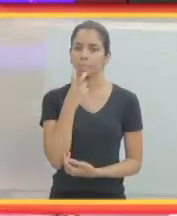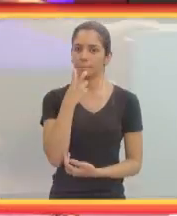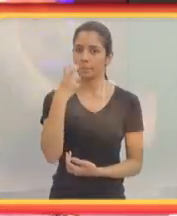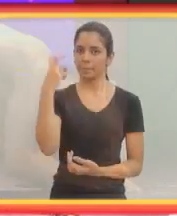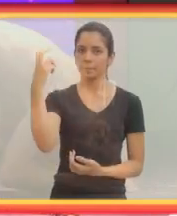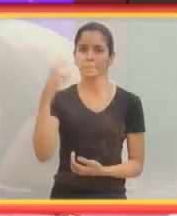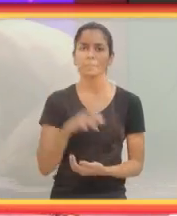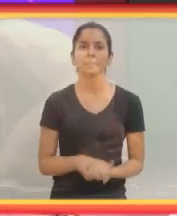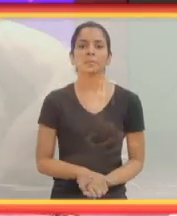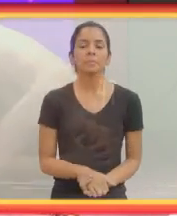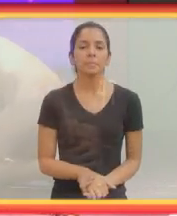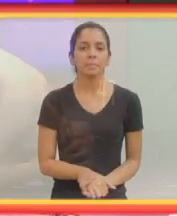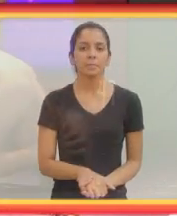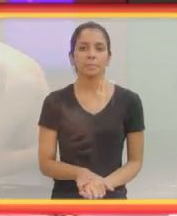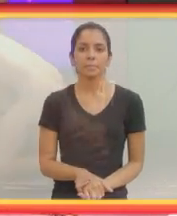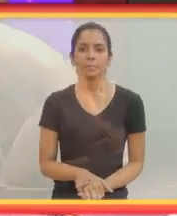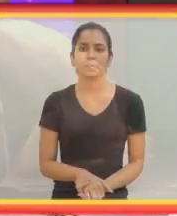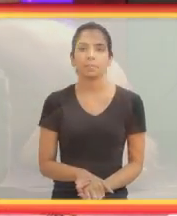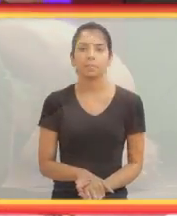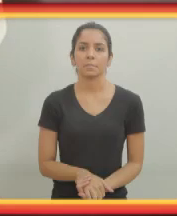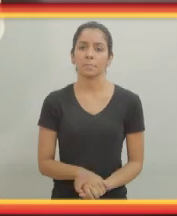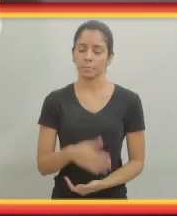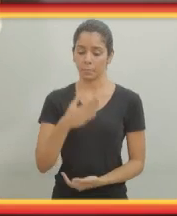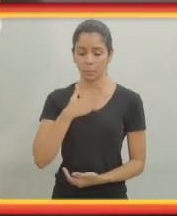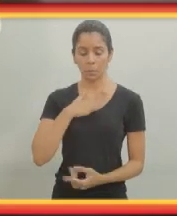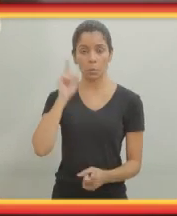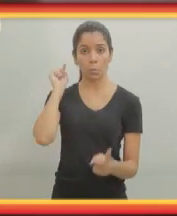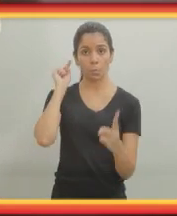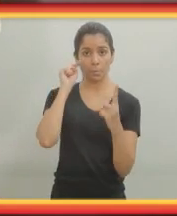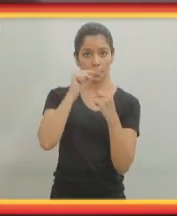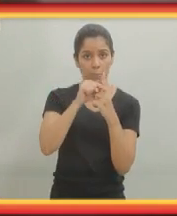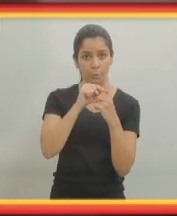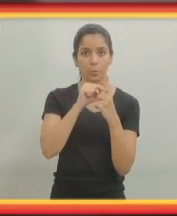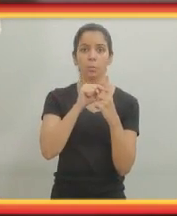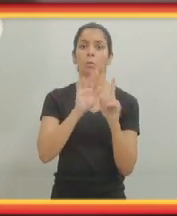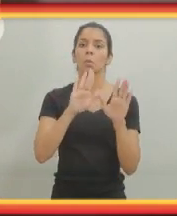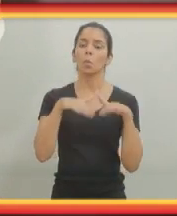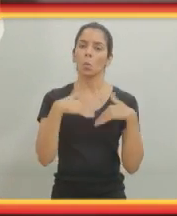Rafael encolhido, mãos na cabeça. Thelma ao lado. Meu objetivo em relação